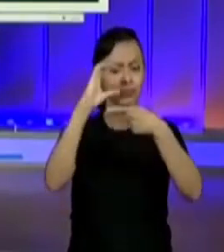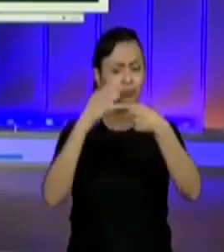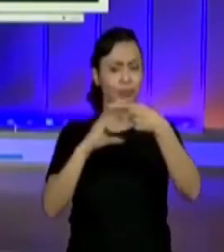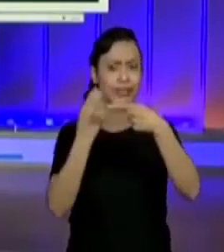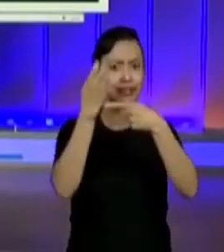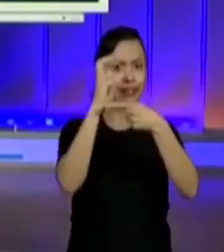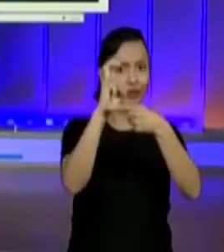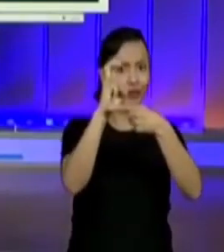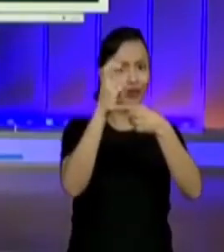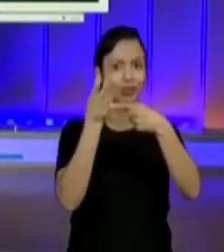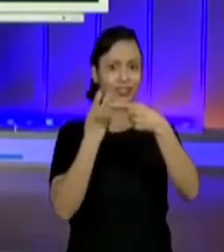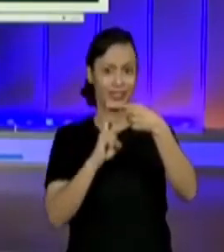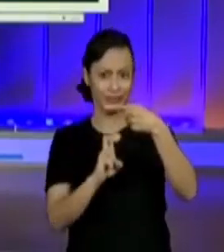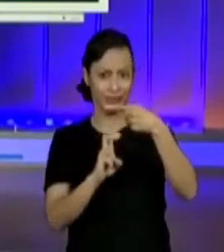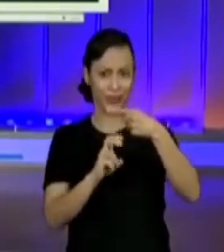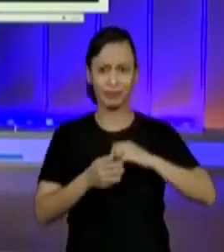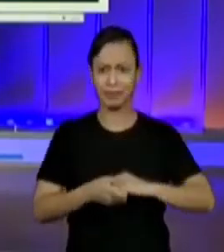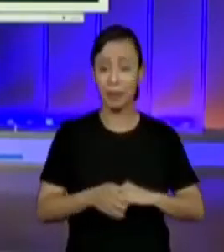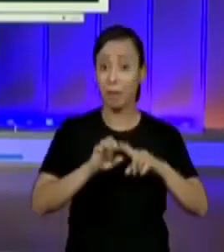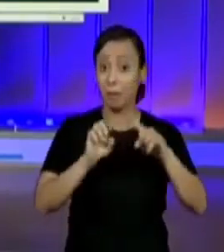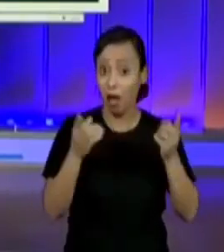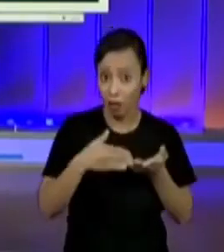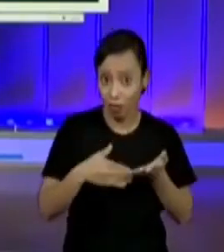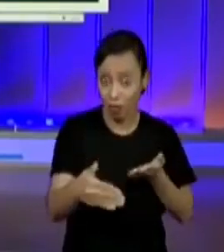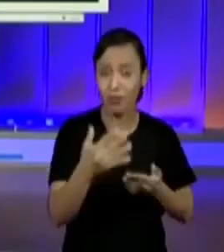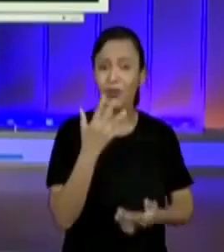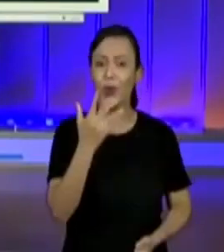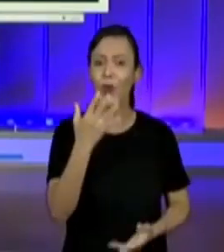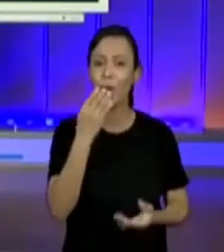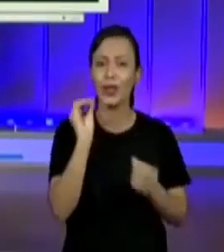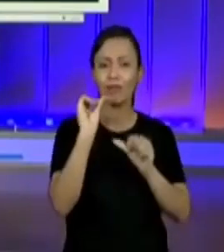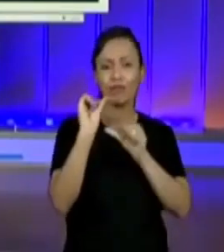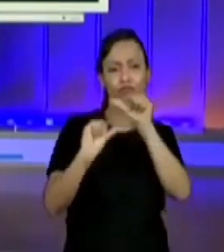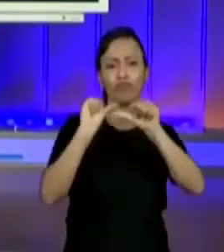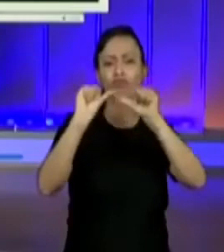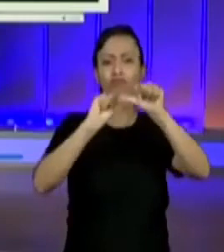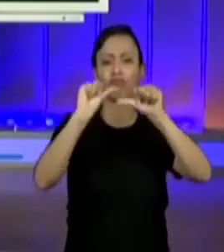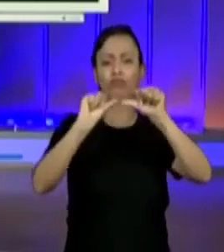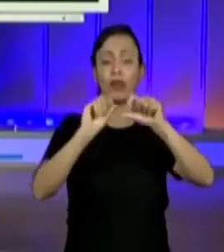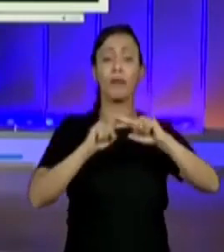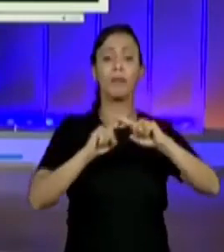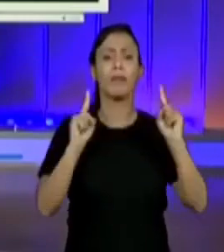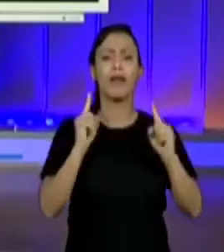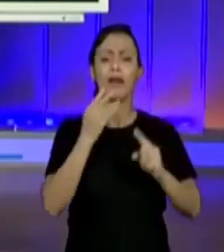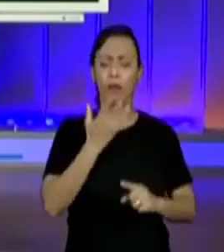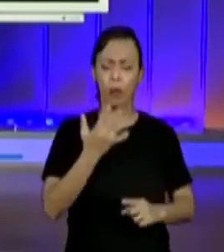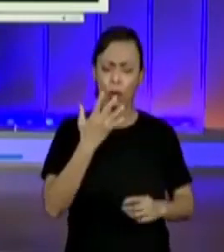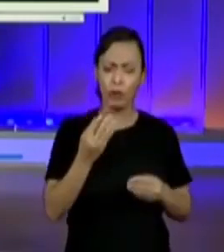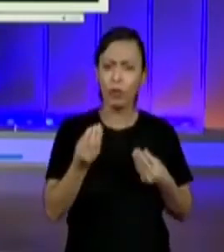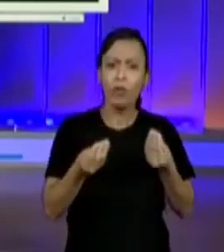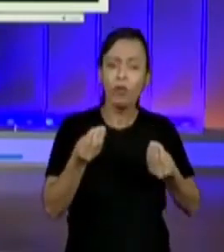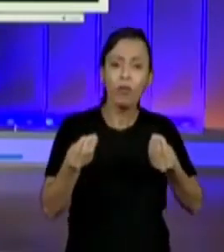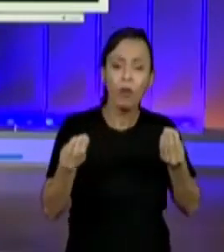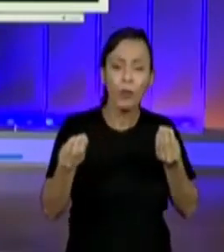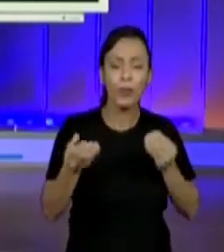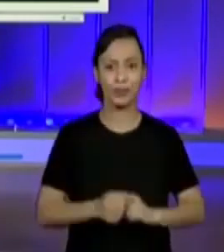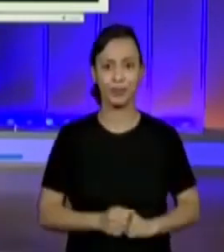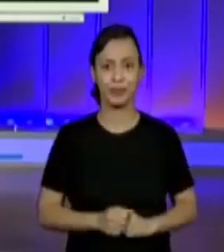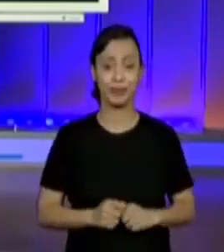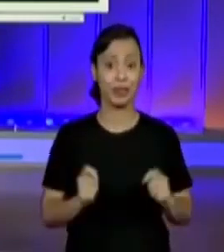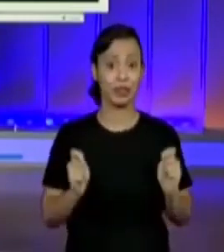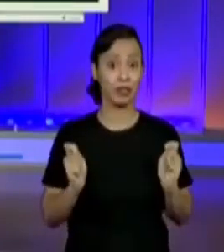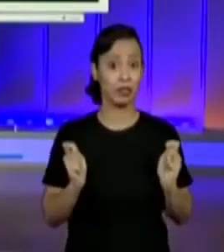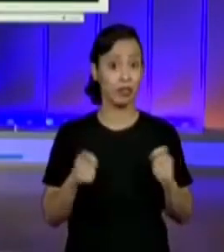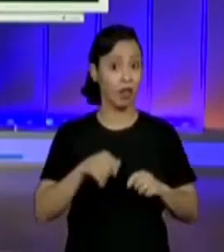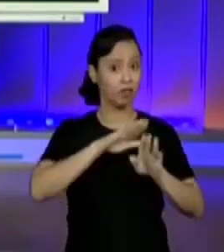coloridas nessa figura atenção para a parte que será colorida nós vamos representar